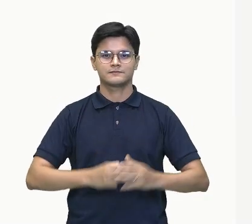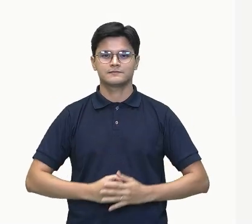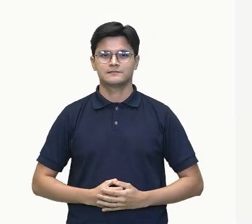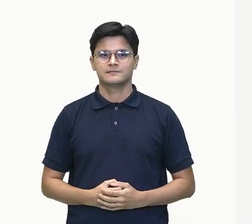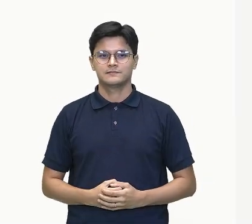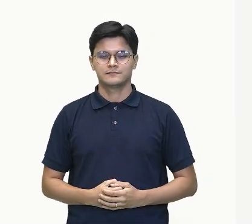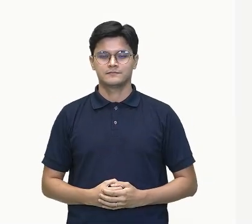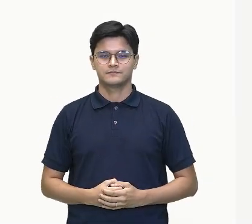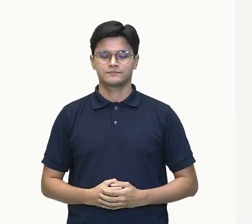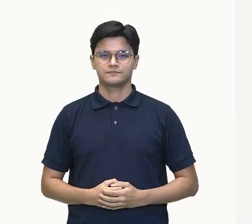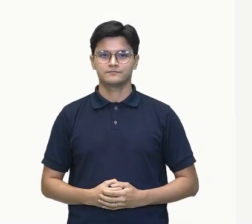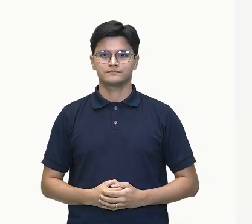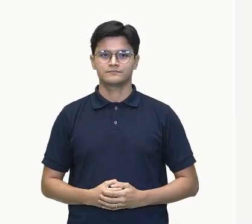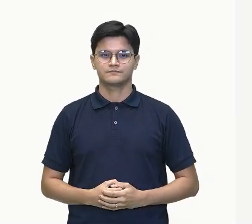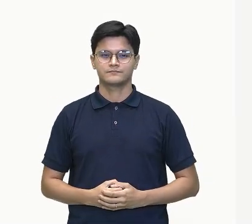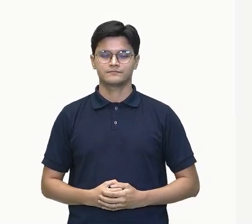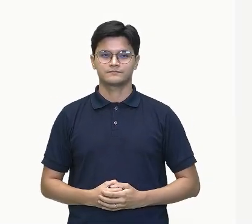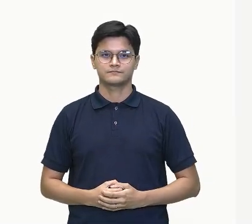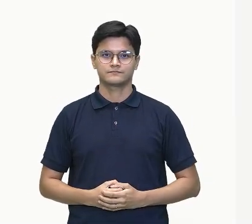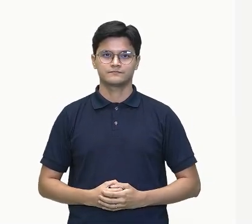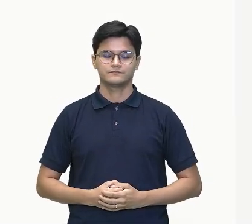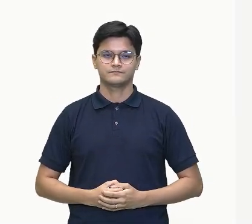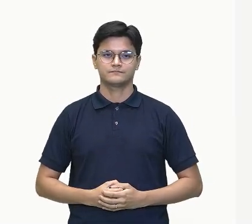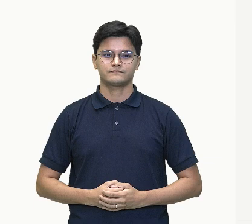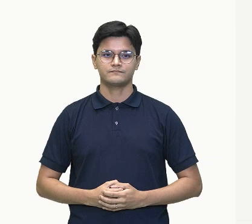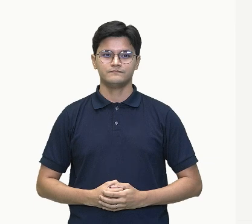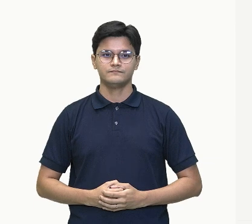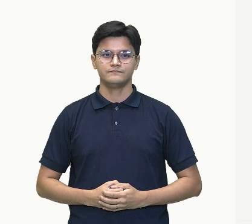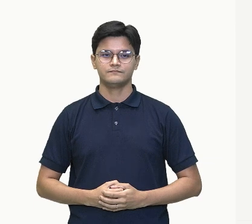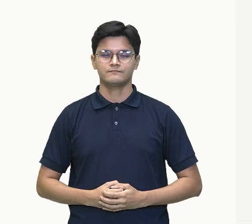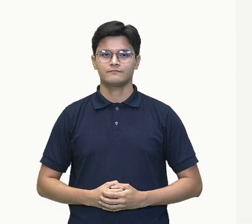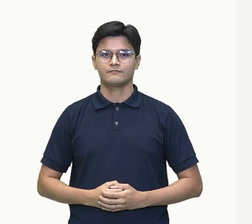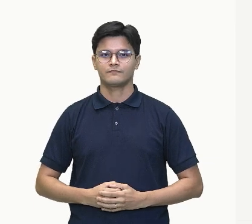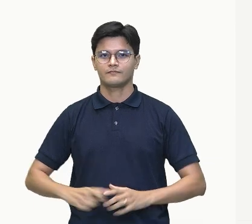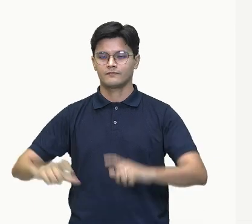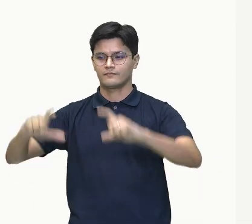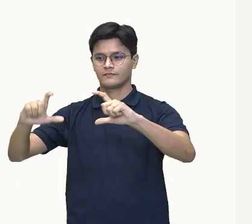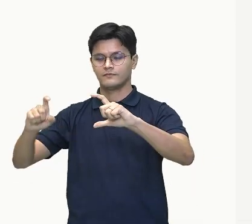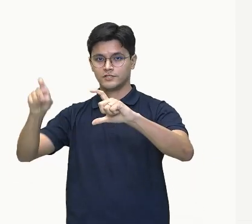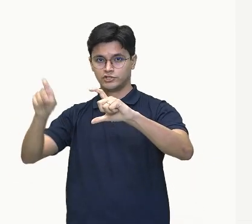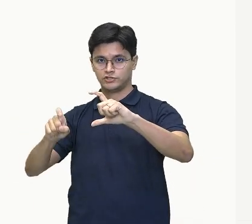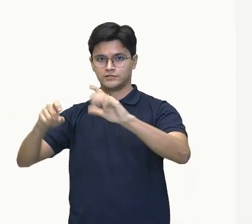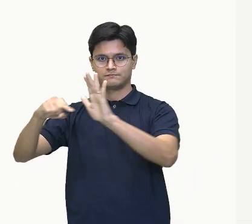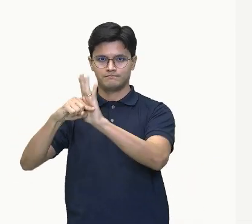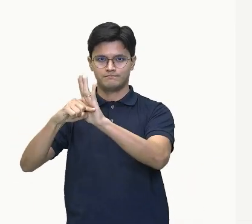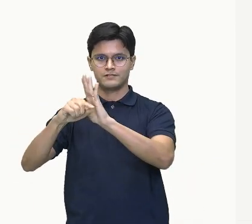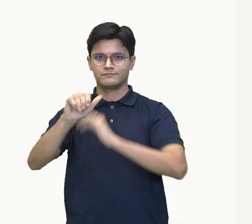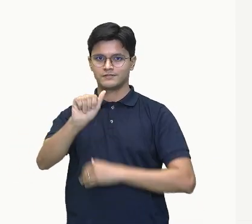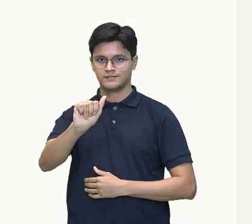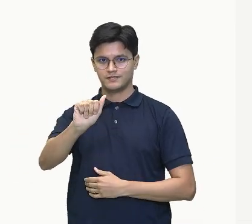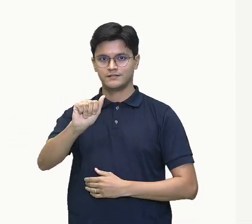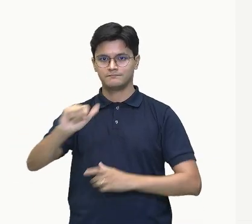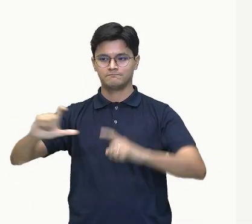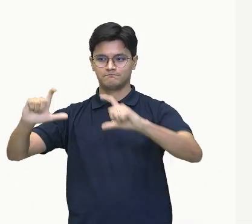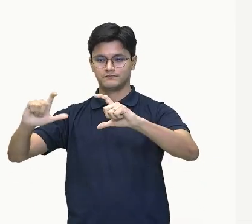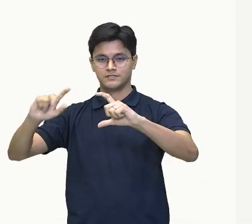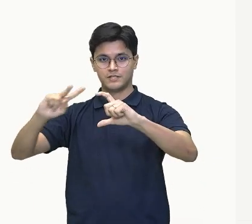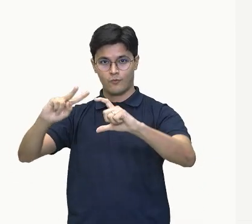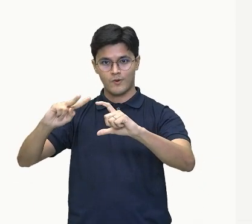a forma geral, a forma reduzida, né? X menos A, esse cara elevado ao